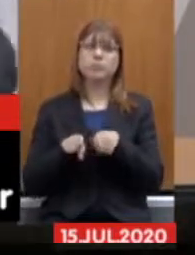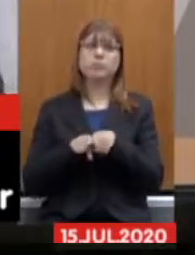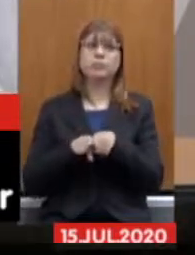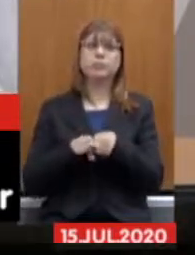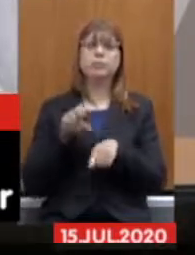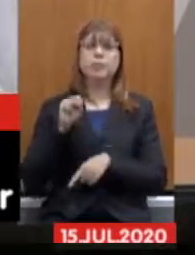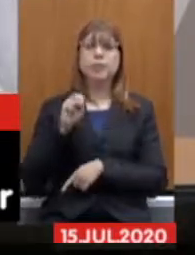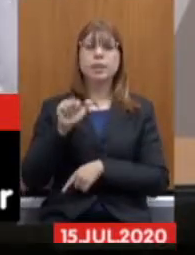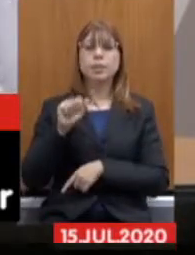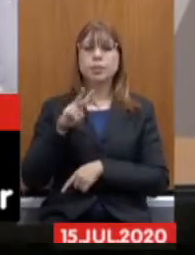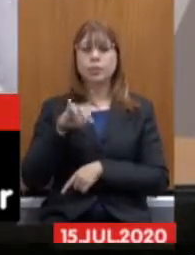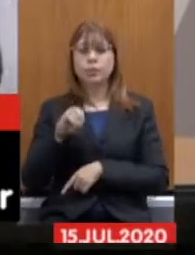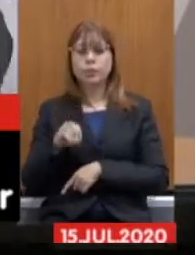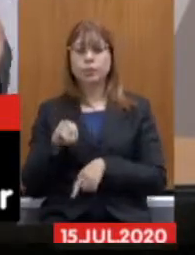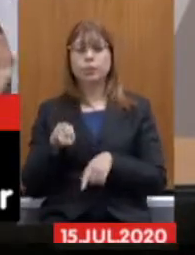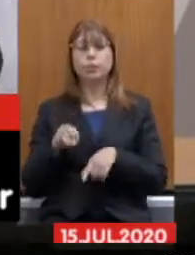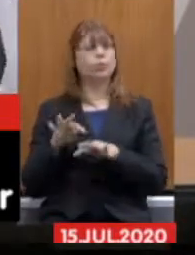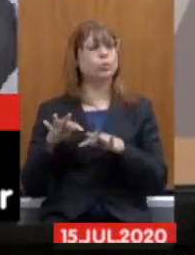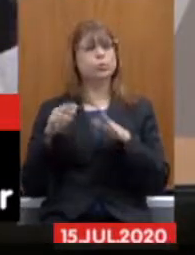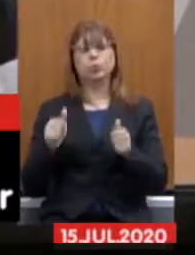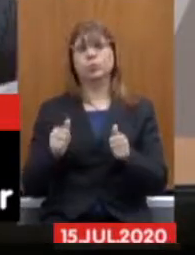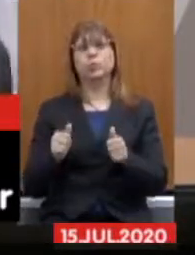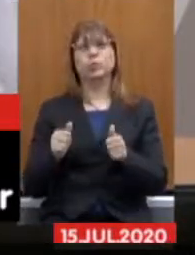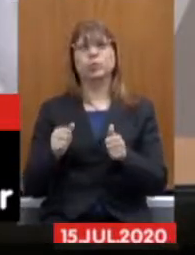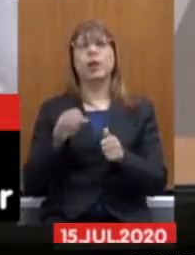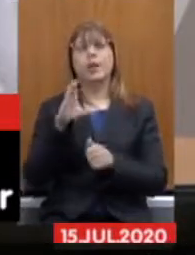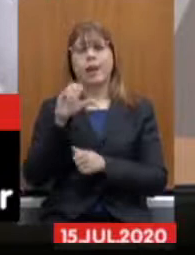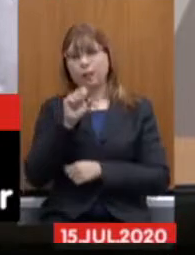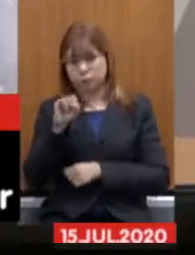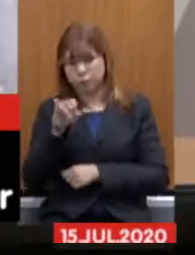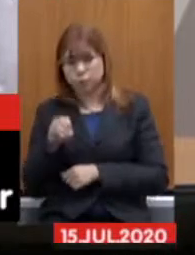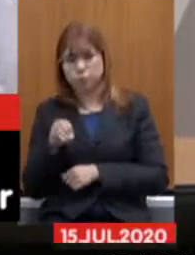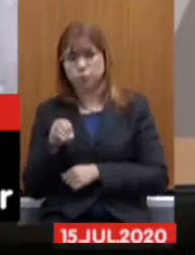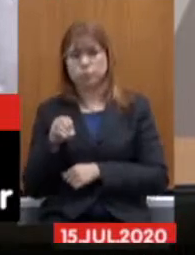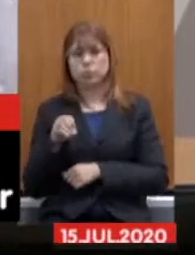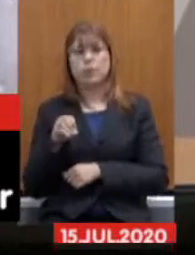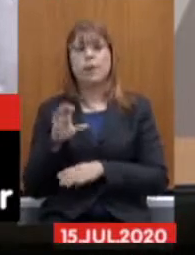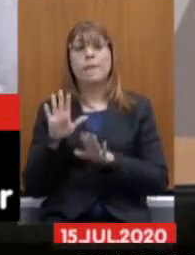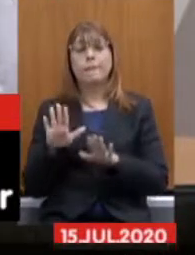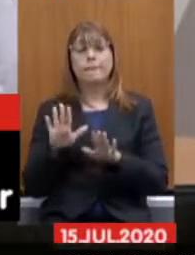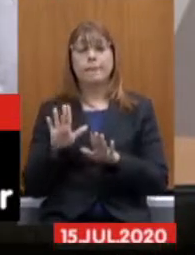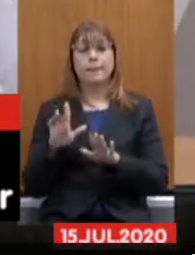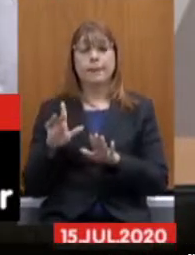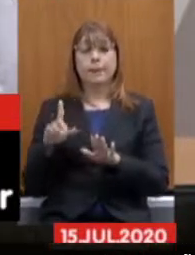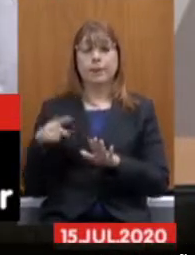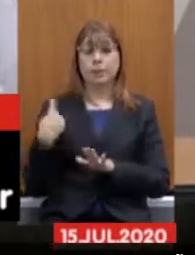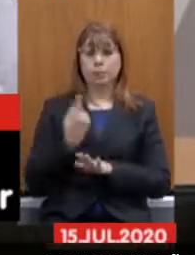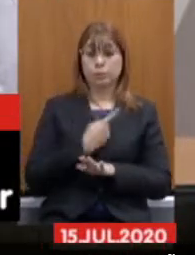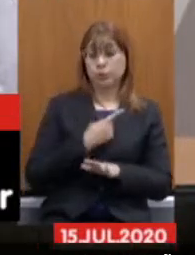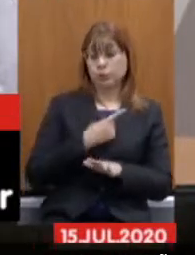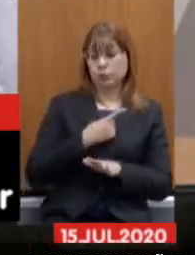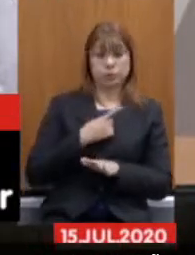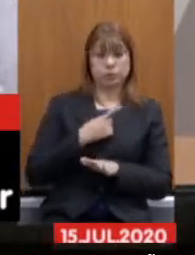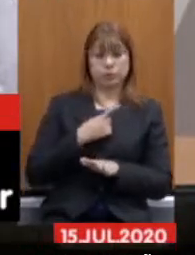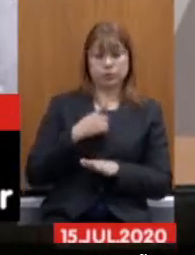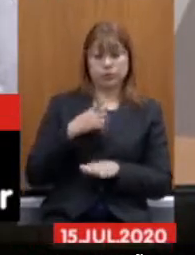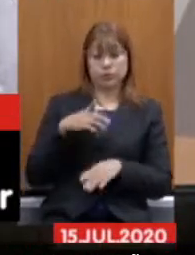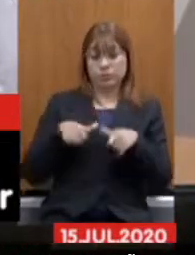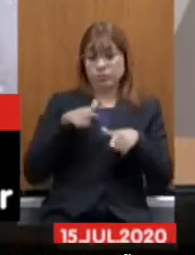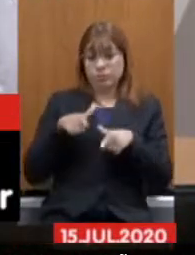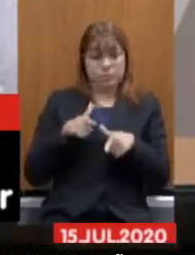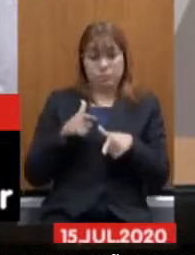sávio souza cruz por todos os pelo deputado cássio soares mas os nossos mandatos estão tô fazendo